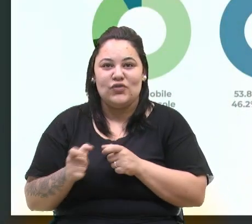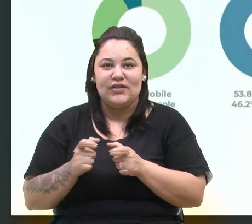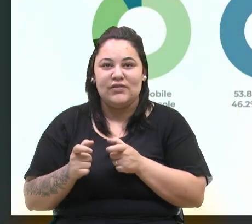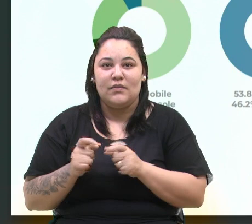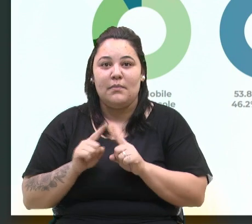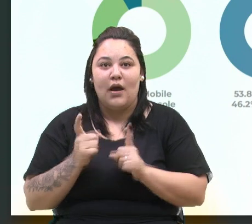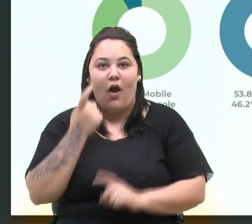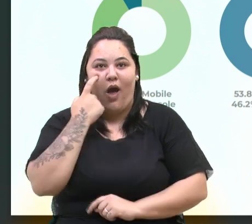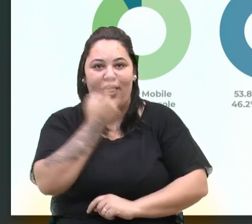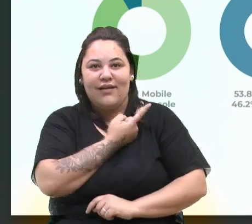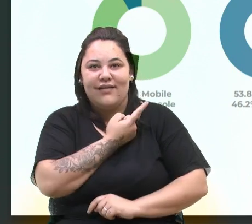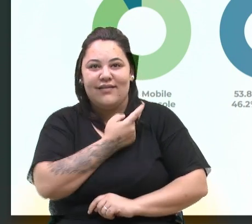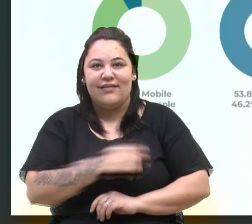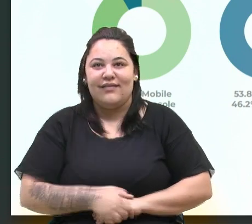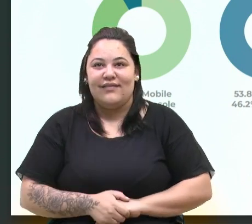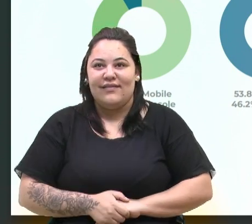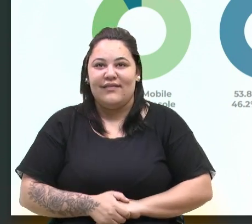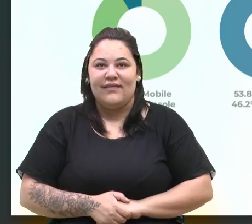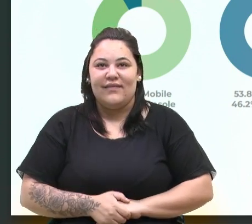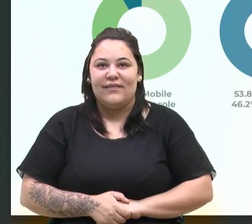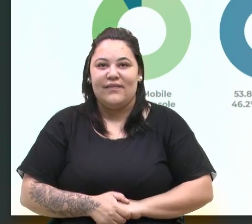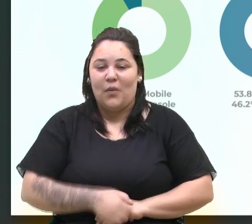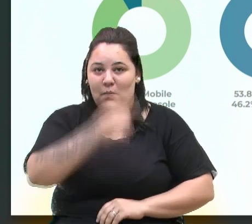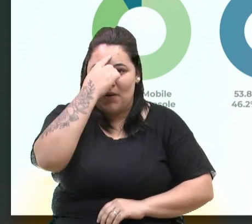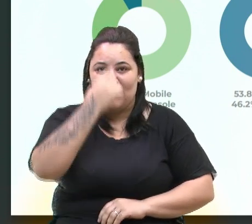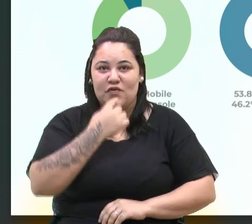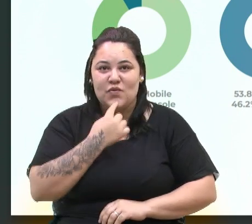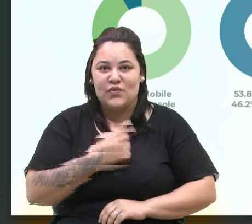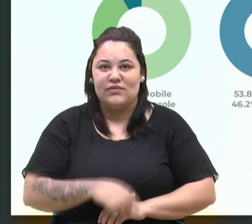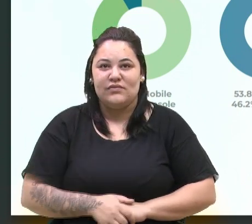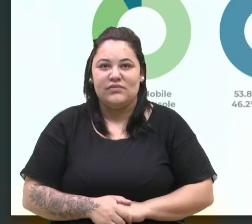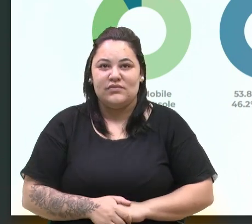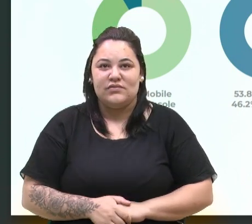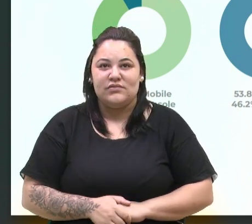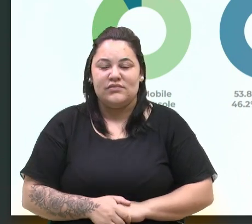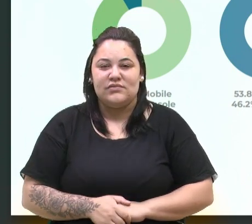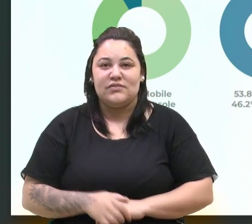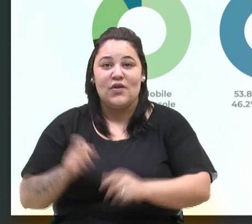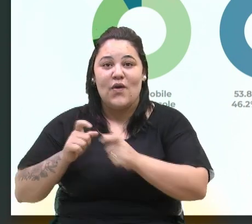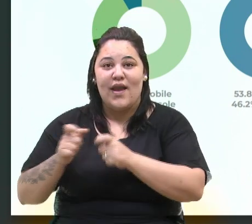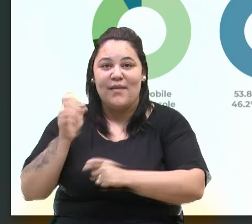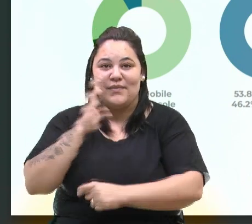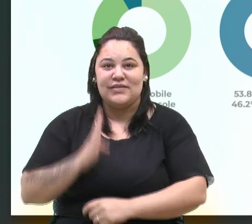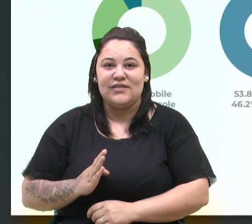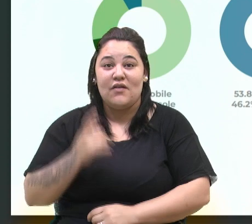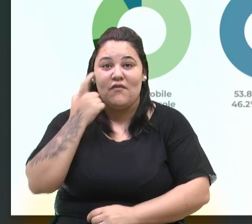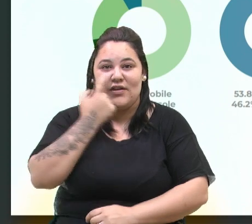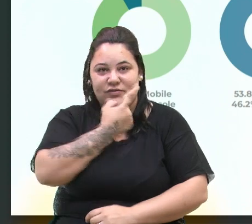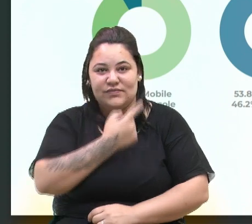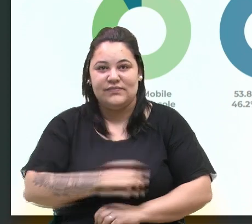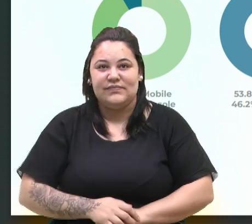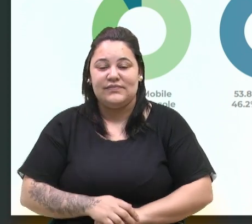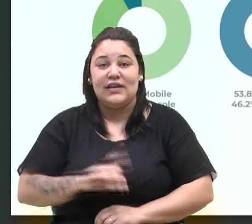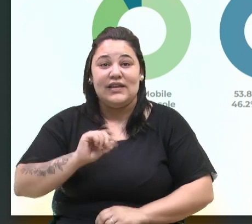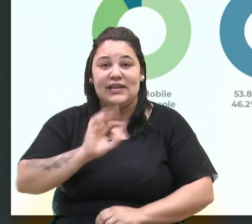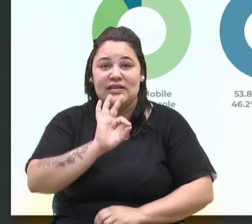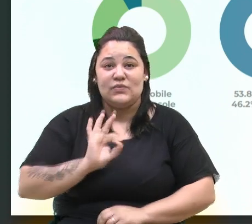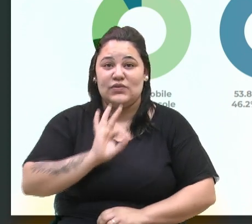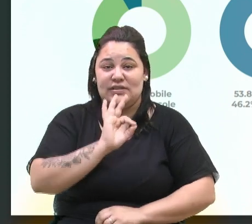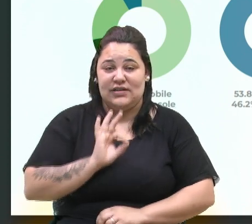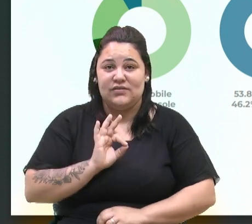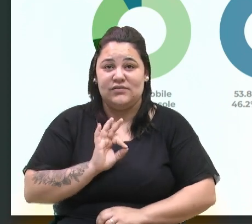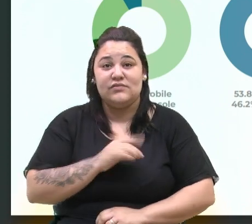ó, o perfil demográfico dos gamers brasileiros. Vejam então, 10% de